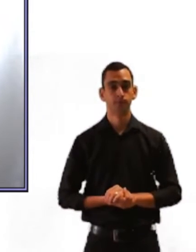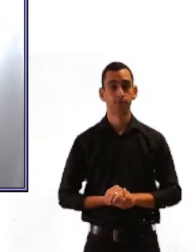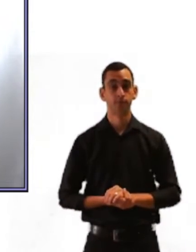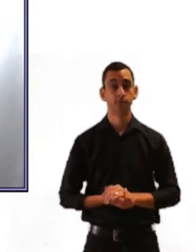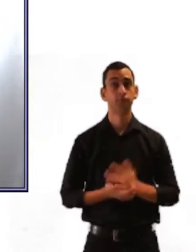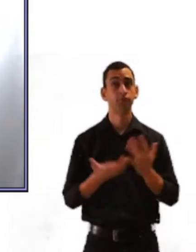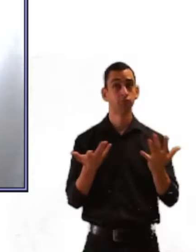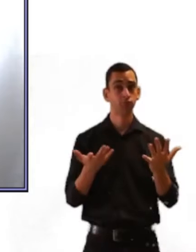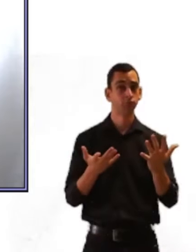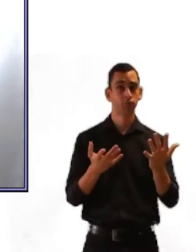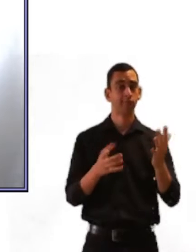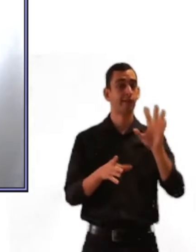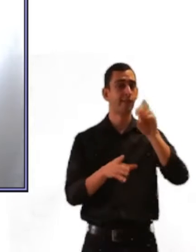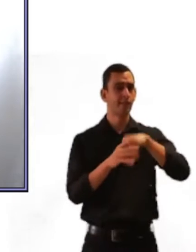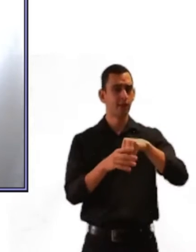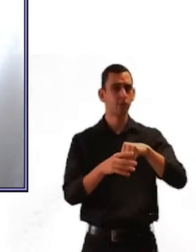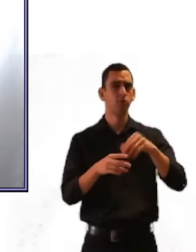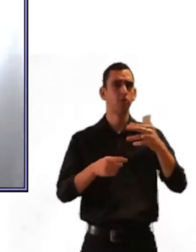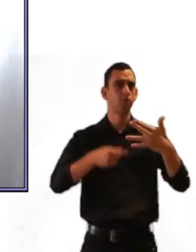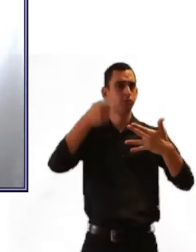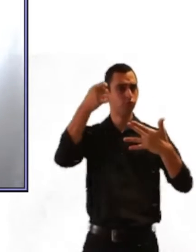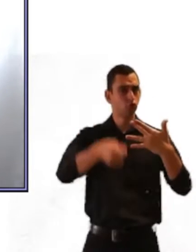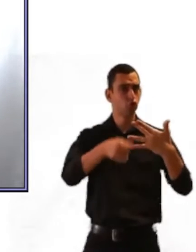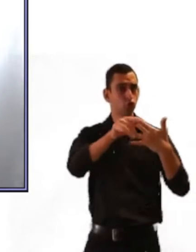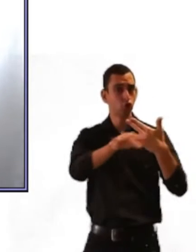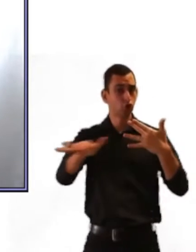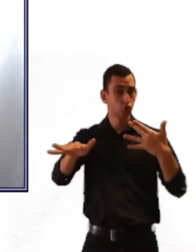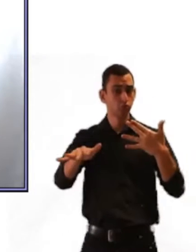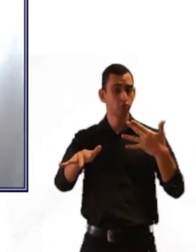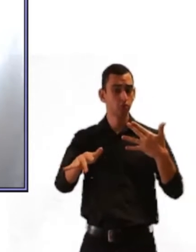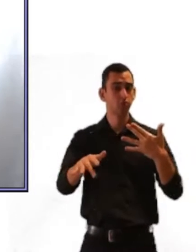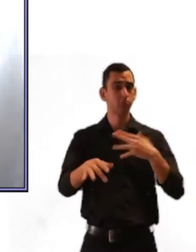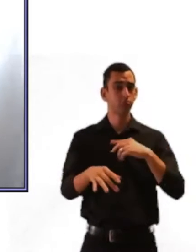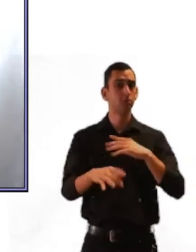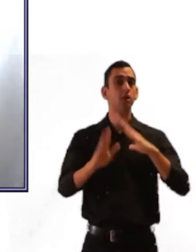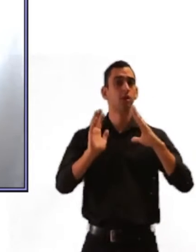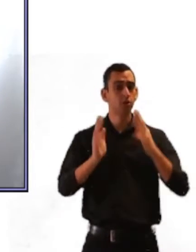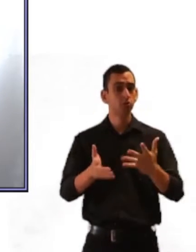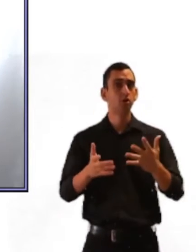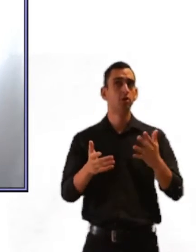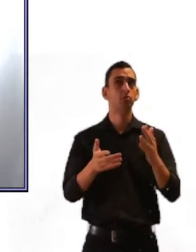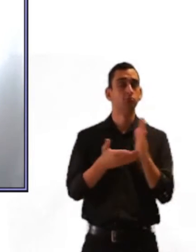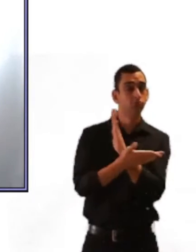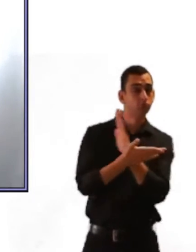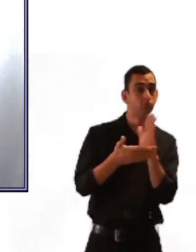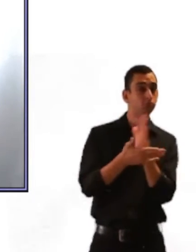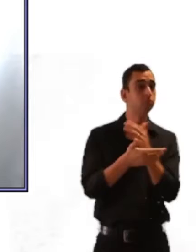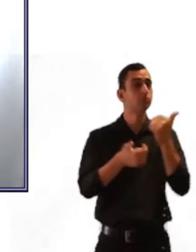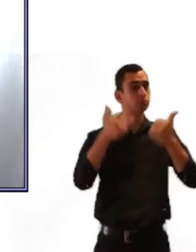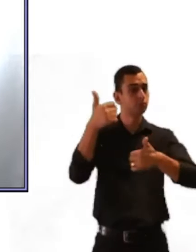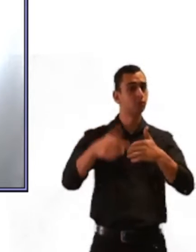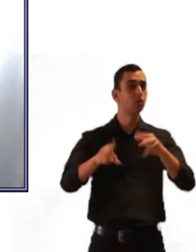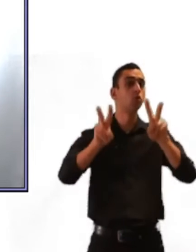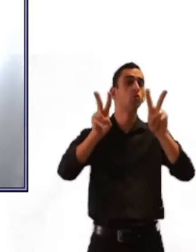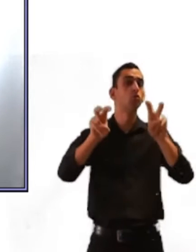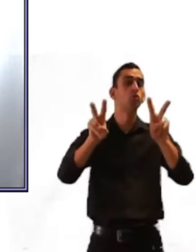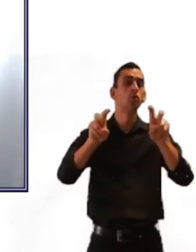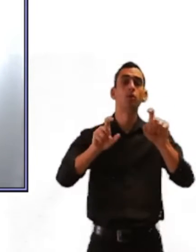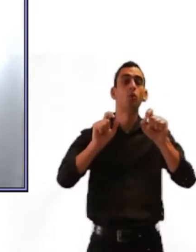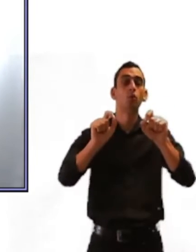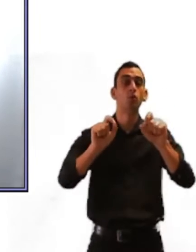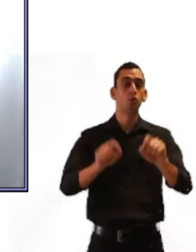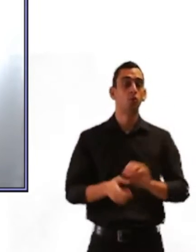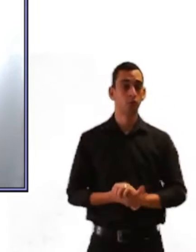na doutrina e na jurisprudência, principalmente no aspecto mais clássico, é o seguinte: